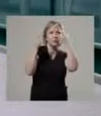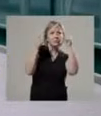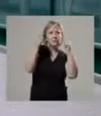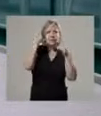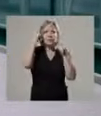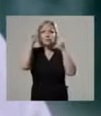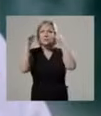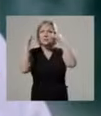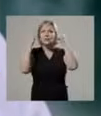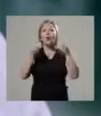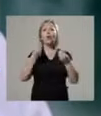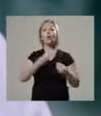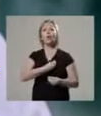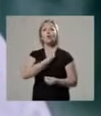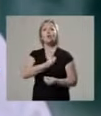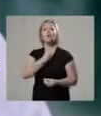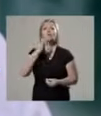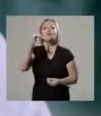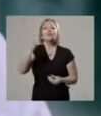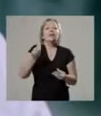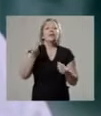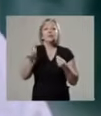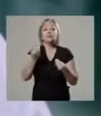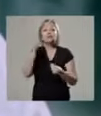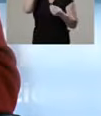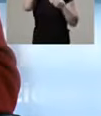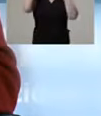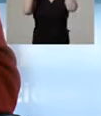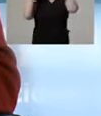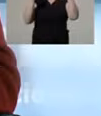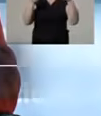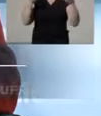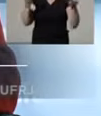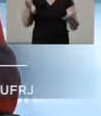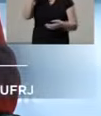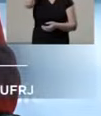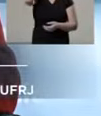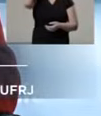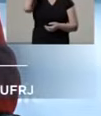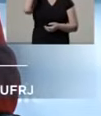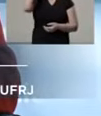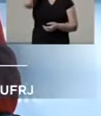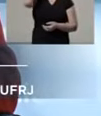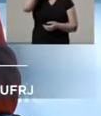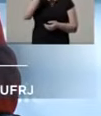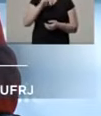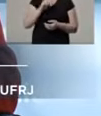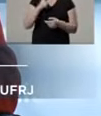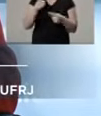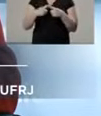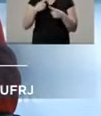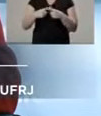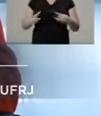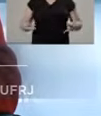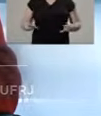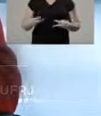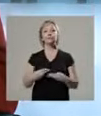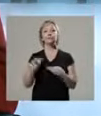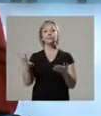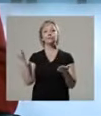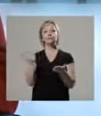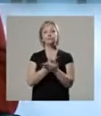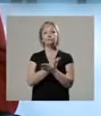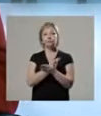dúvida a respeito de como seria a minha vida. Eu me tornei uma pessoa com deficiência através de uma cirurgia mal sucedida